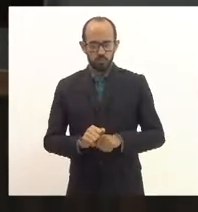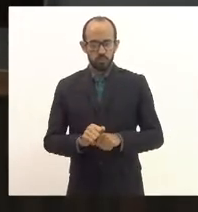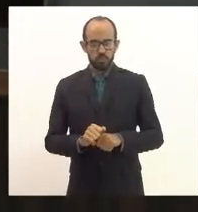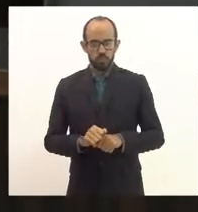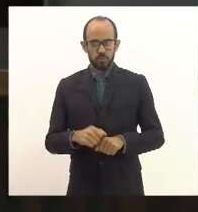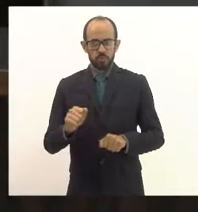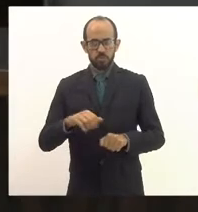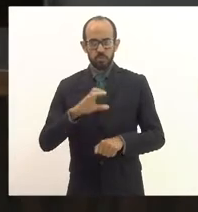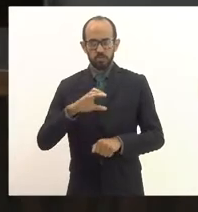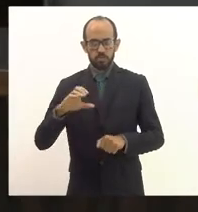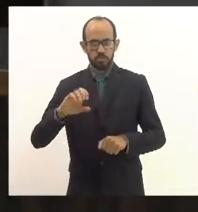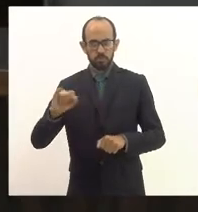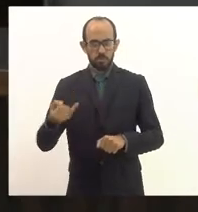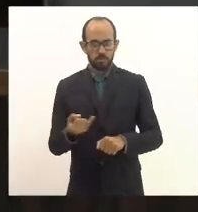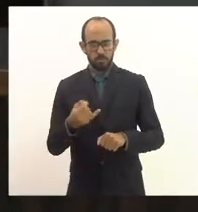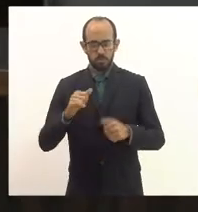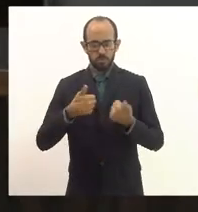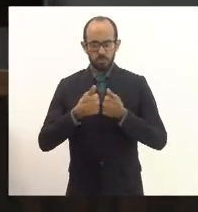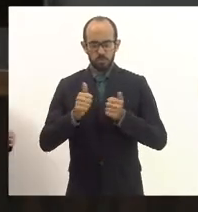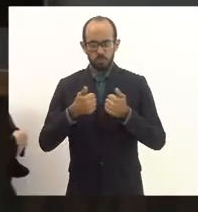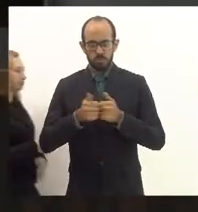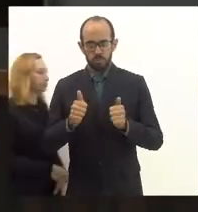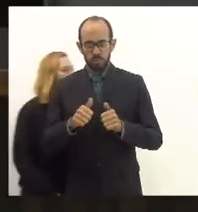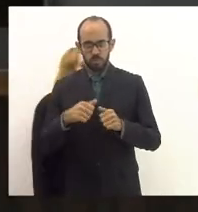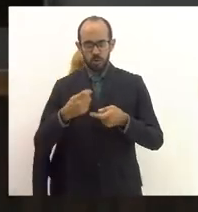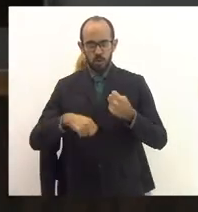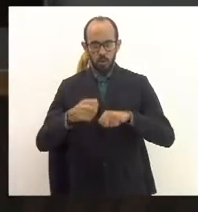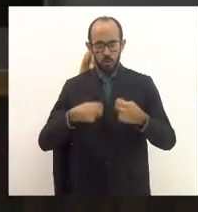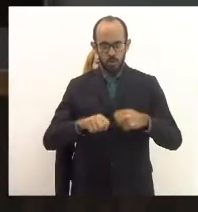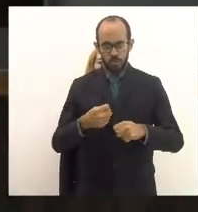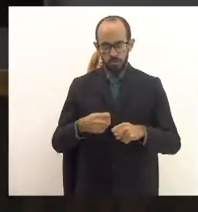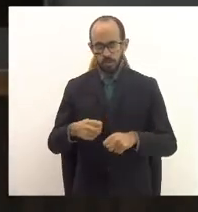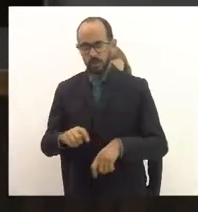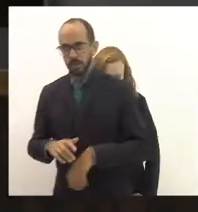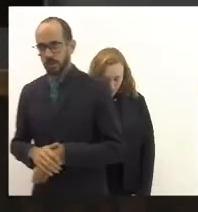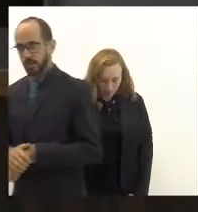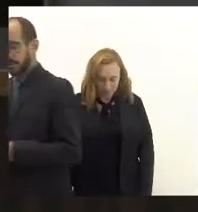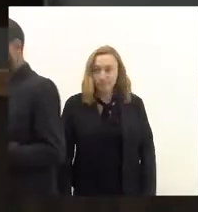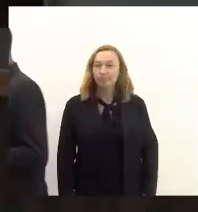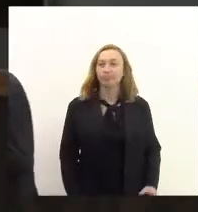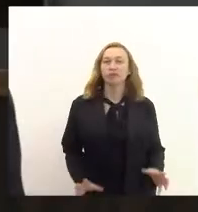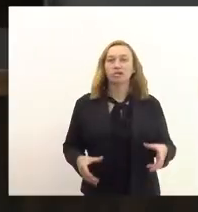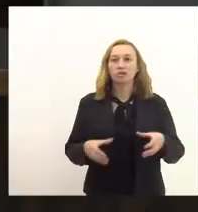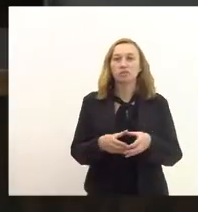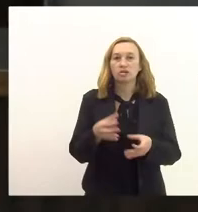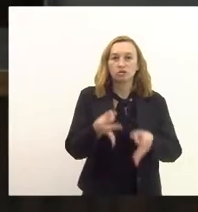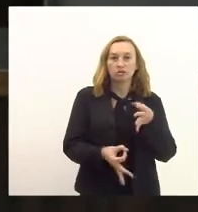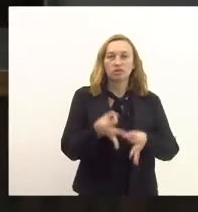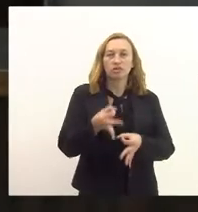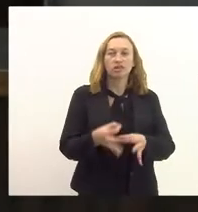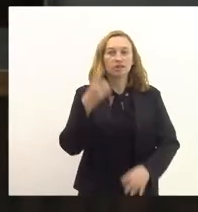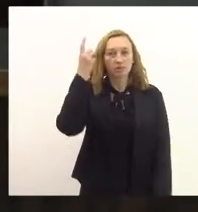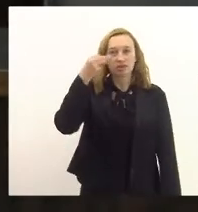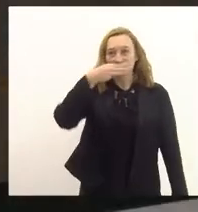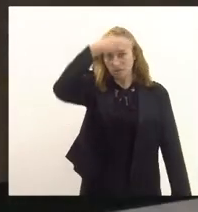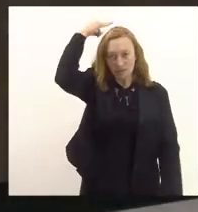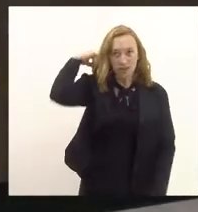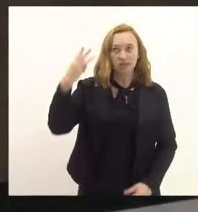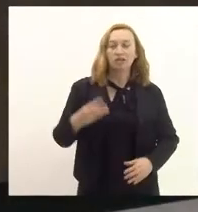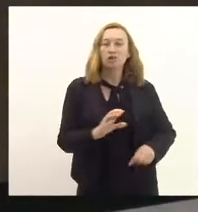Comissões de Constituição e Justiça, de Transporte, de Economia e Orçamento. Para emitir parecer pela Comissão de Constituição e Justiça, deputado Márcio Pacheco. Parecer